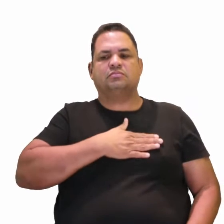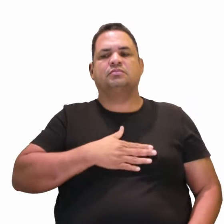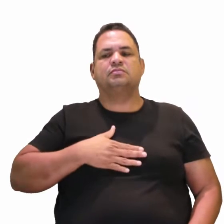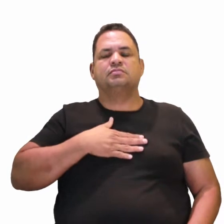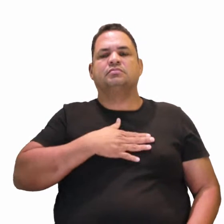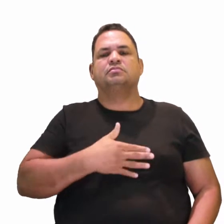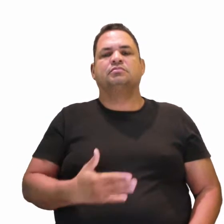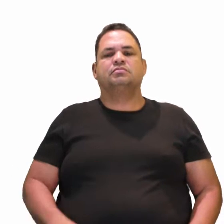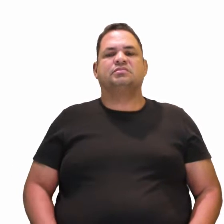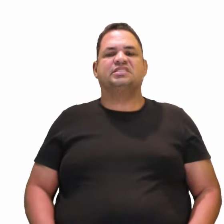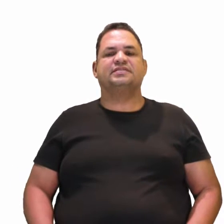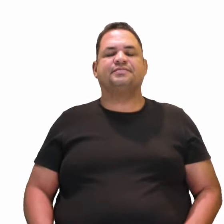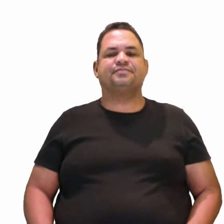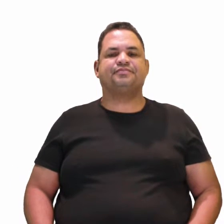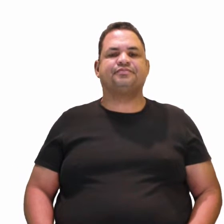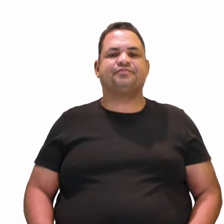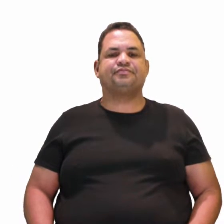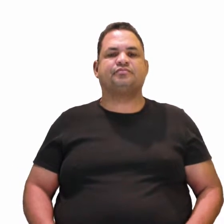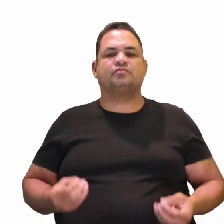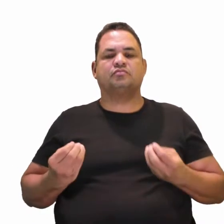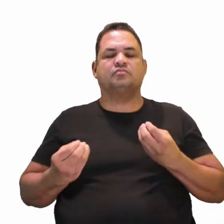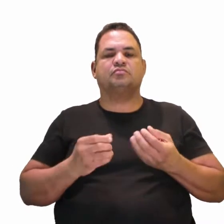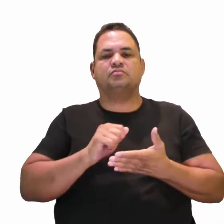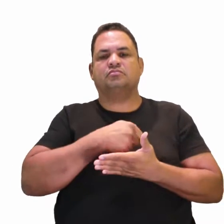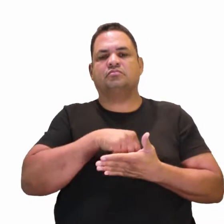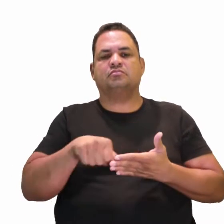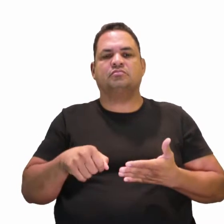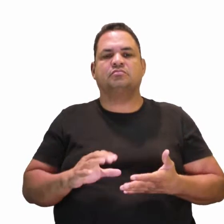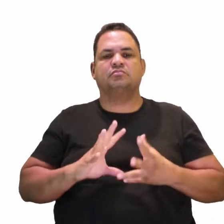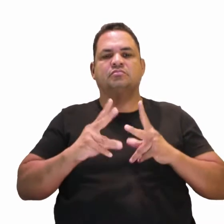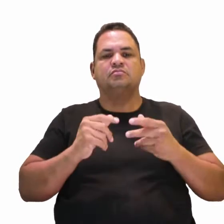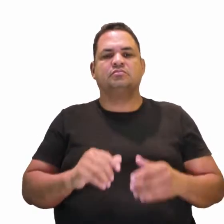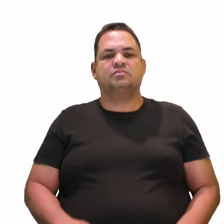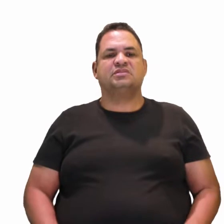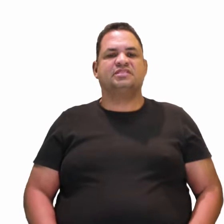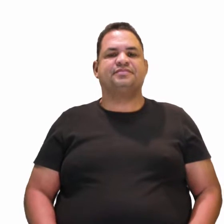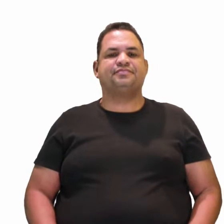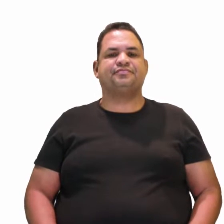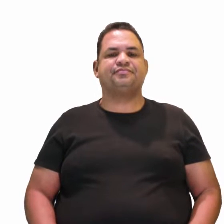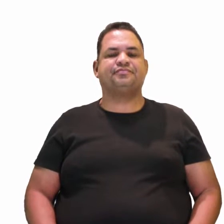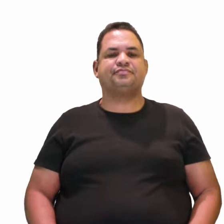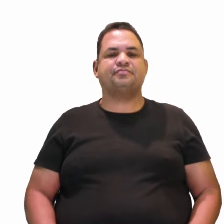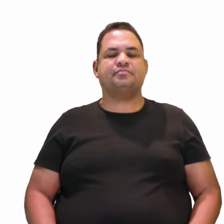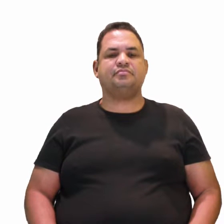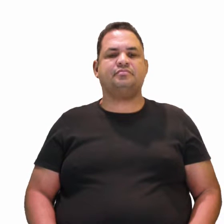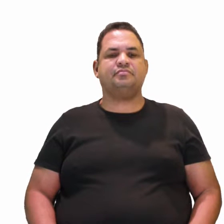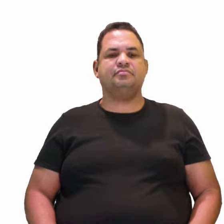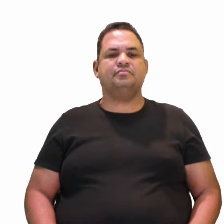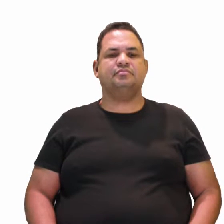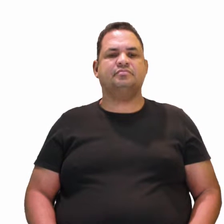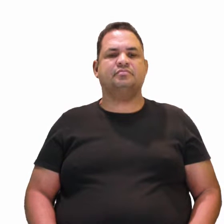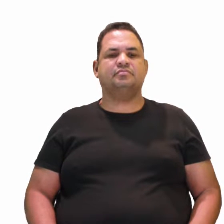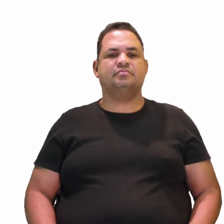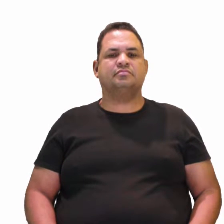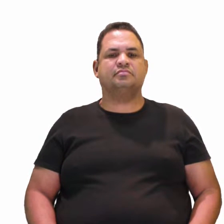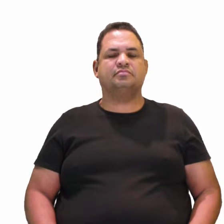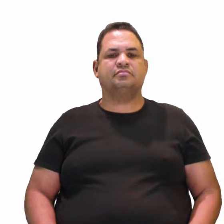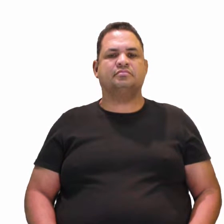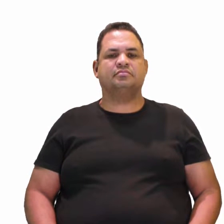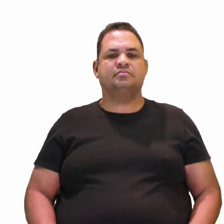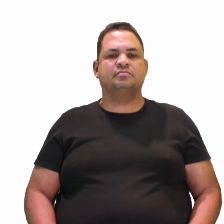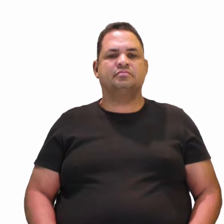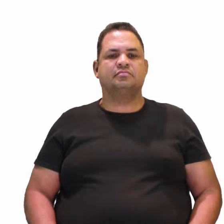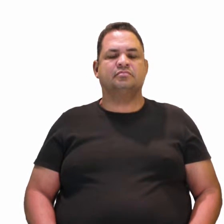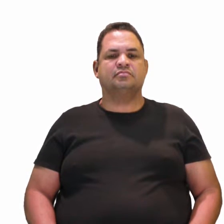curte bastante aí. Como é que vocês colocaram? De todas lá do quadrinho, seria essa aqui. Take time to enjoy